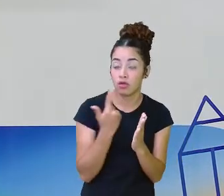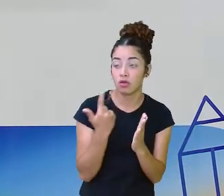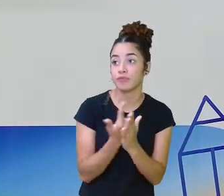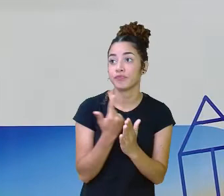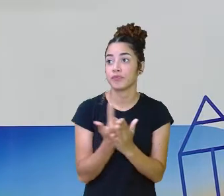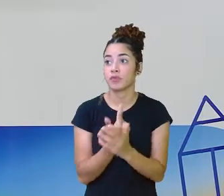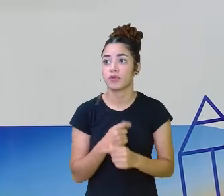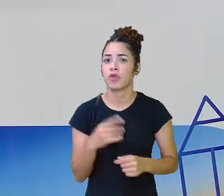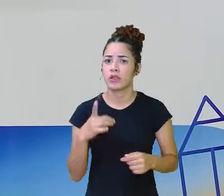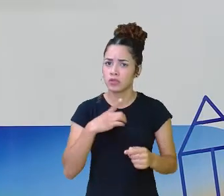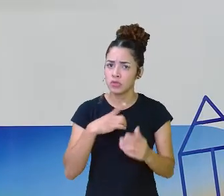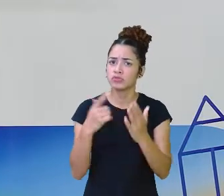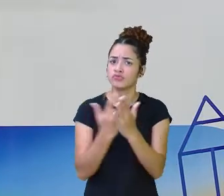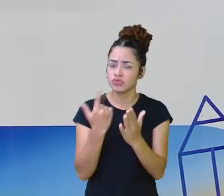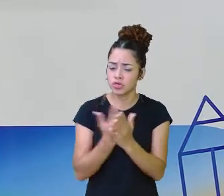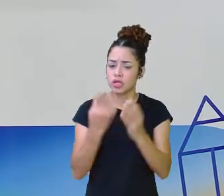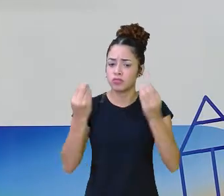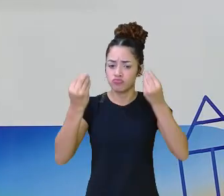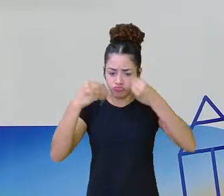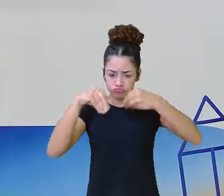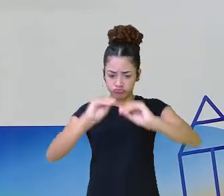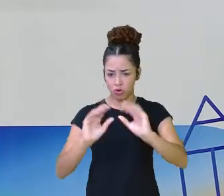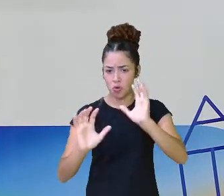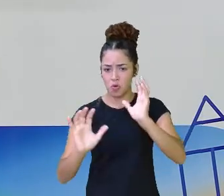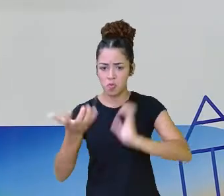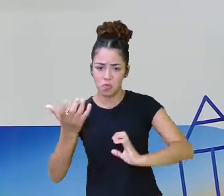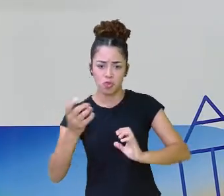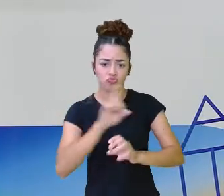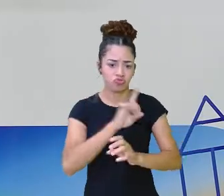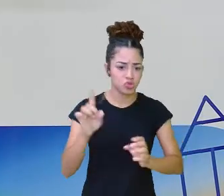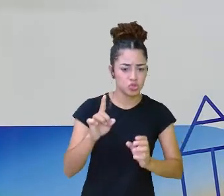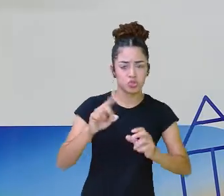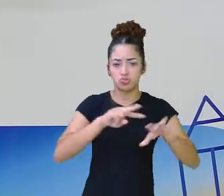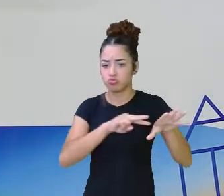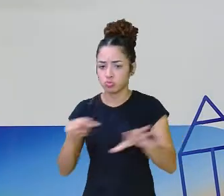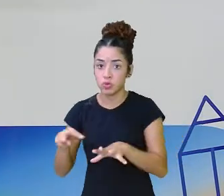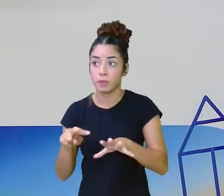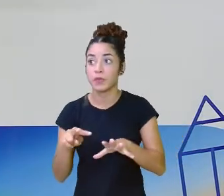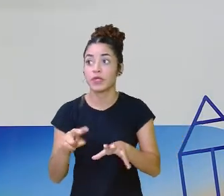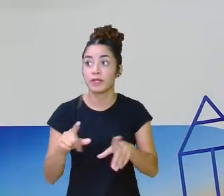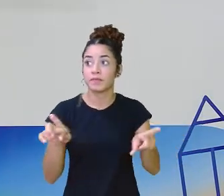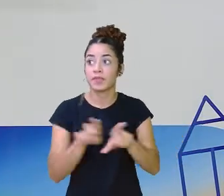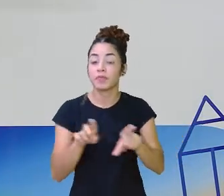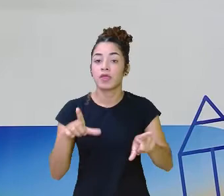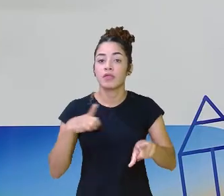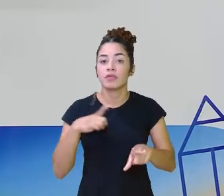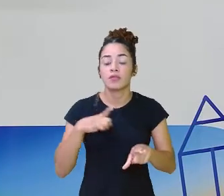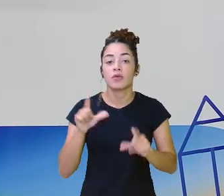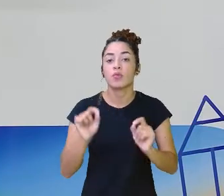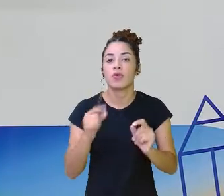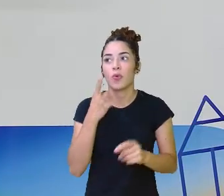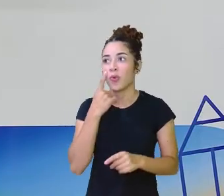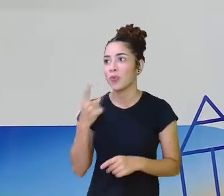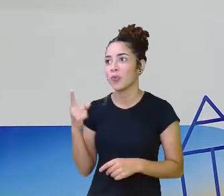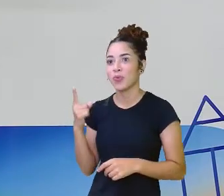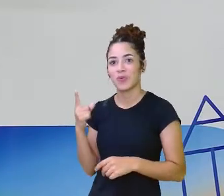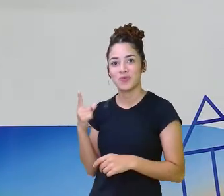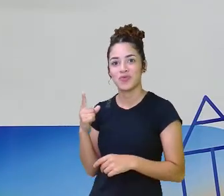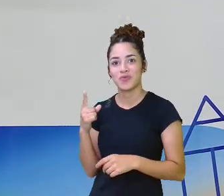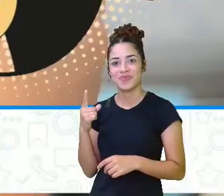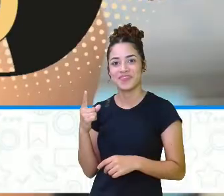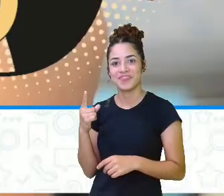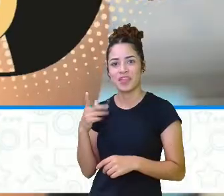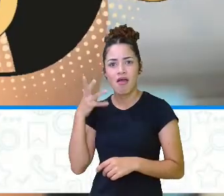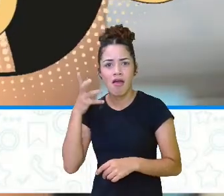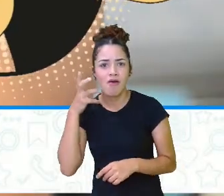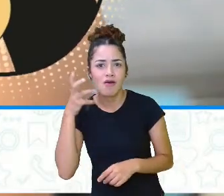tem jornais que colocam a temperatura previsível para o dia, para a semana. Também tem o quê? Rádio, que tem programa de rádio que diz, olha, hoje